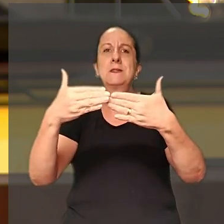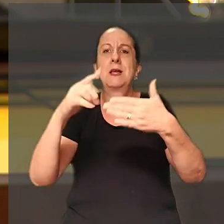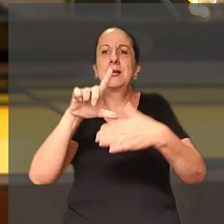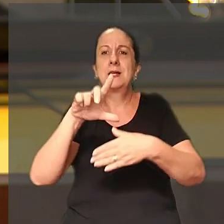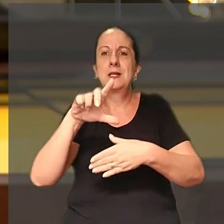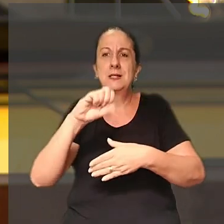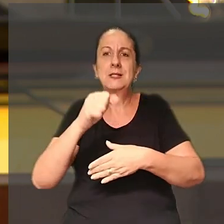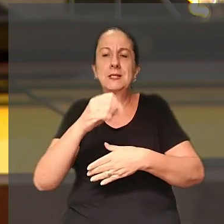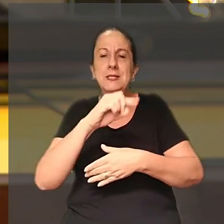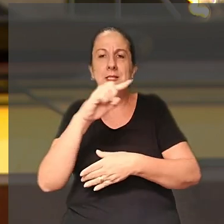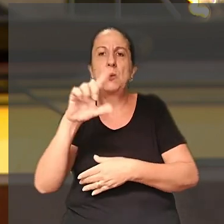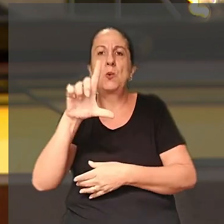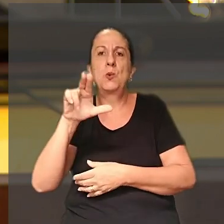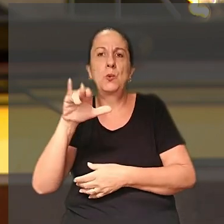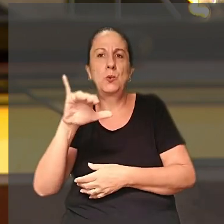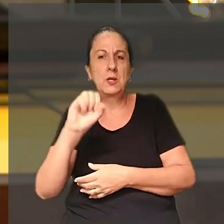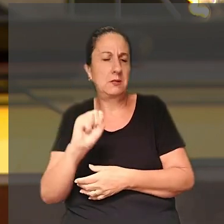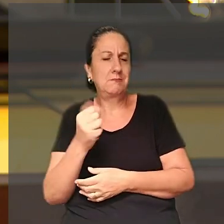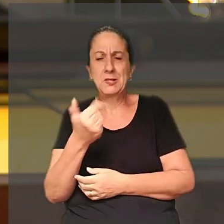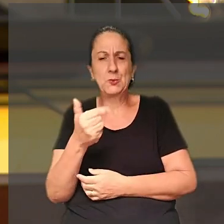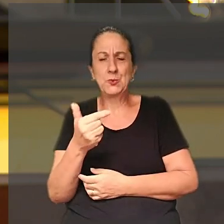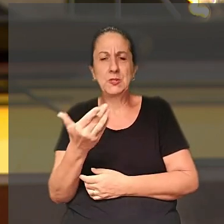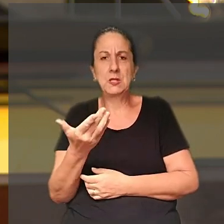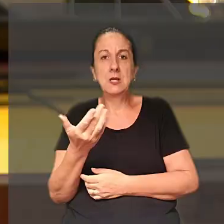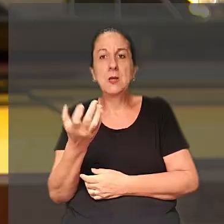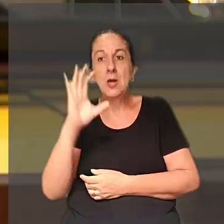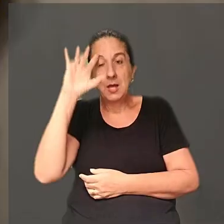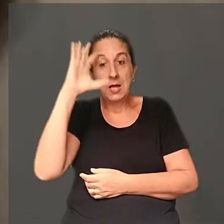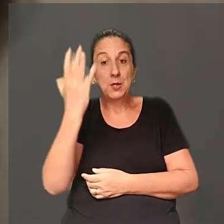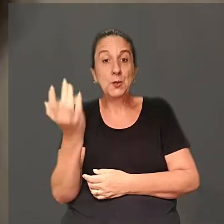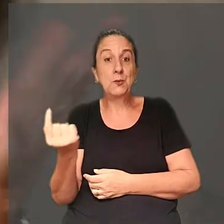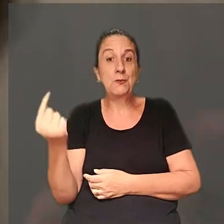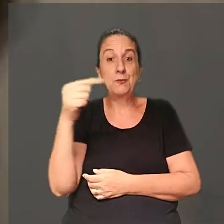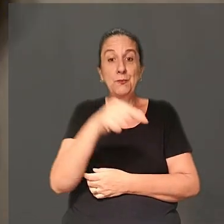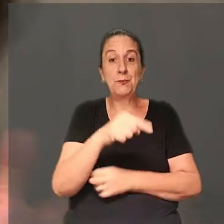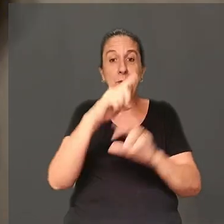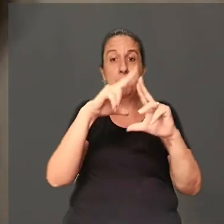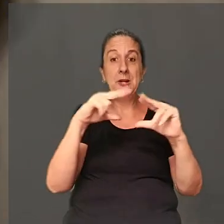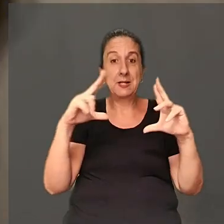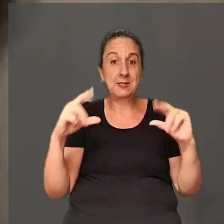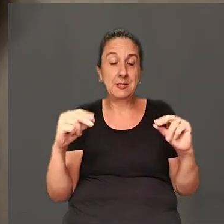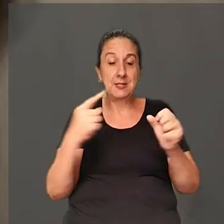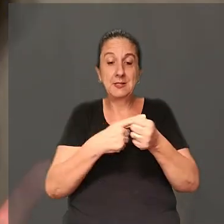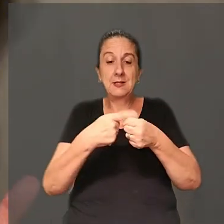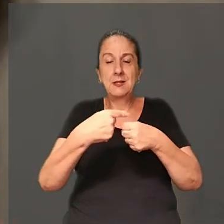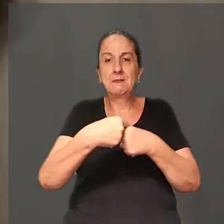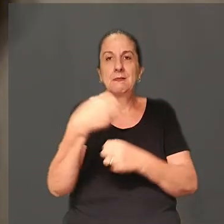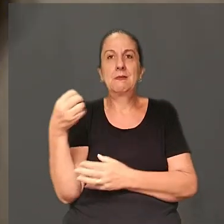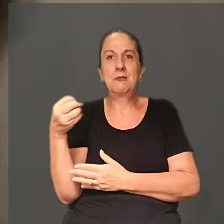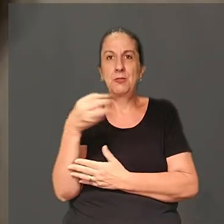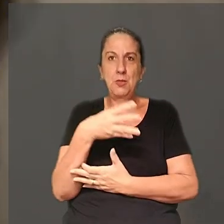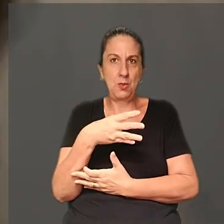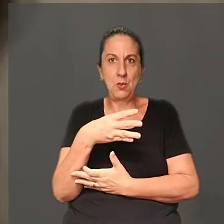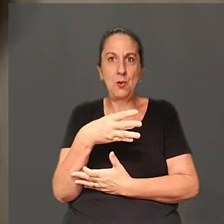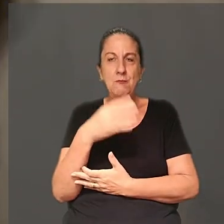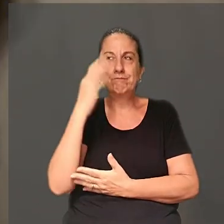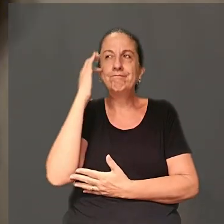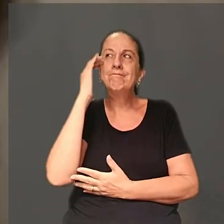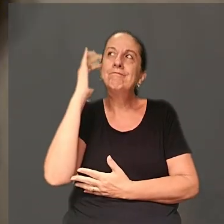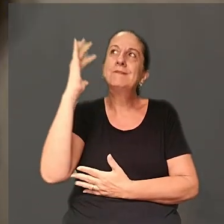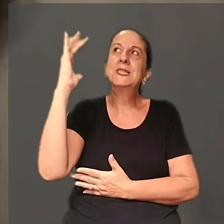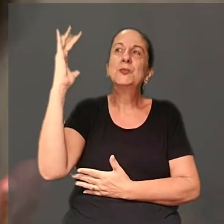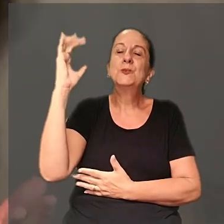avançar muito em São Luís, porque eu não tinha campo. E resolvi vir para Brasília, uma cidade nova,